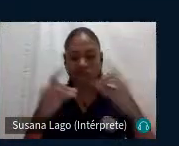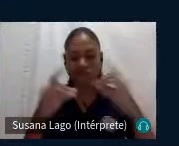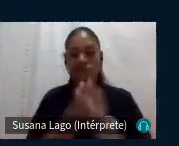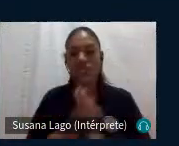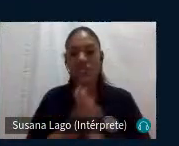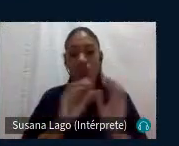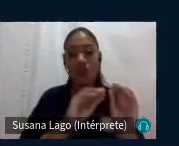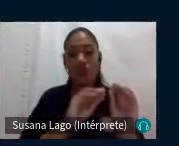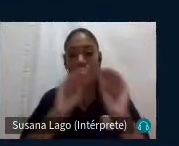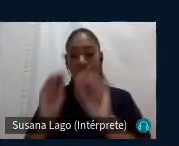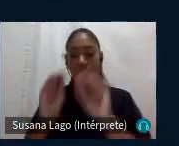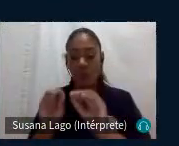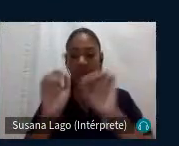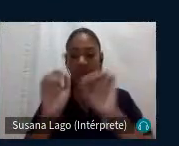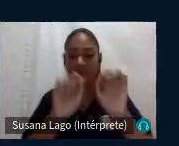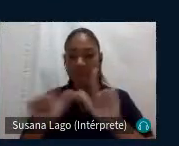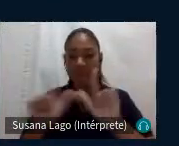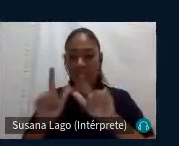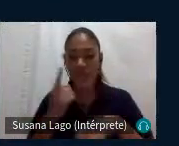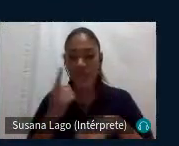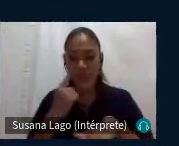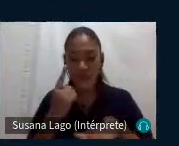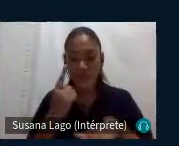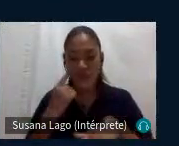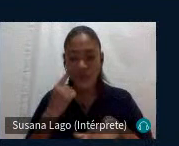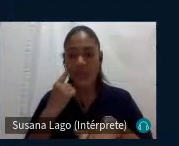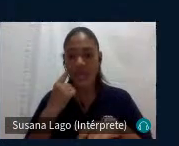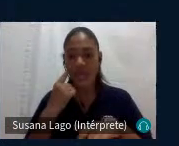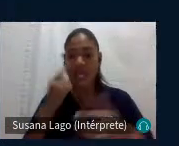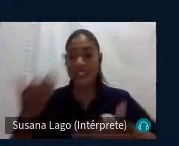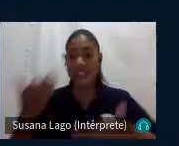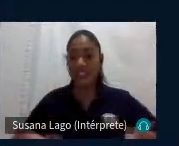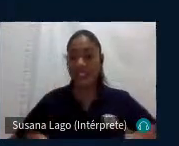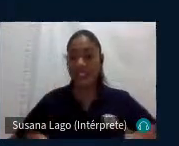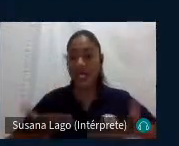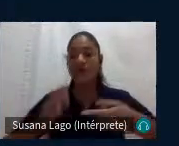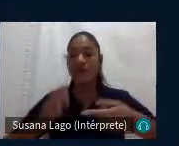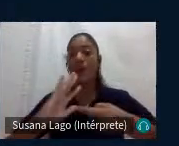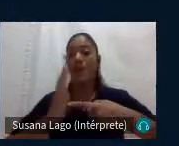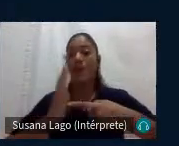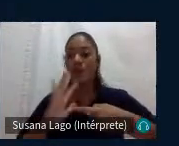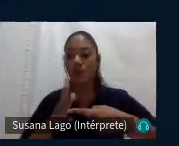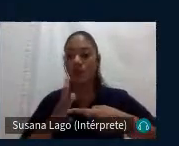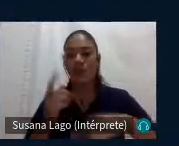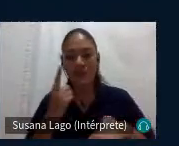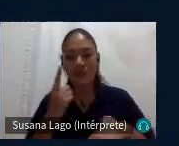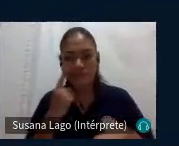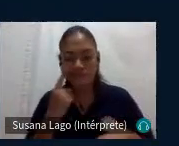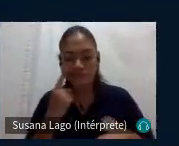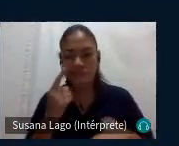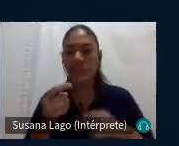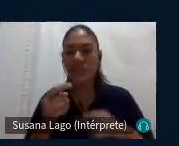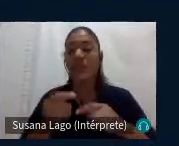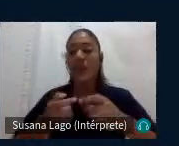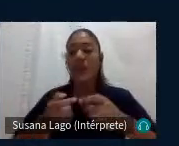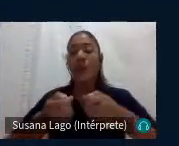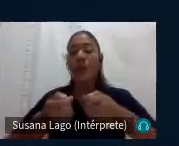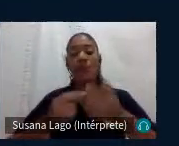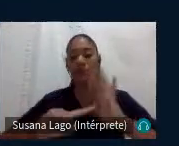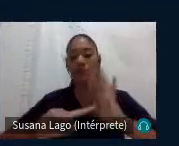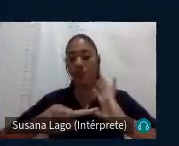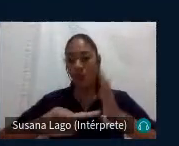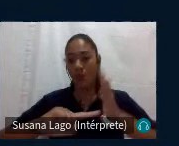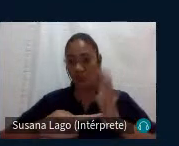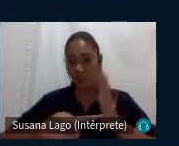o servomotor e olha tudo que tem nele. O que tem no servomotor? A gente tem, lógico, um motor. E